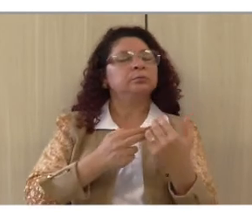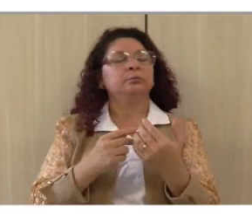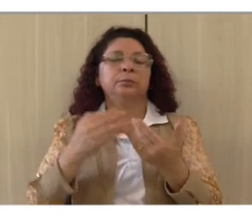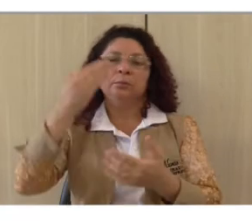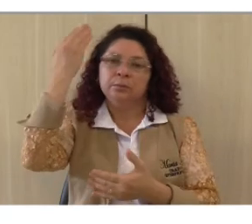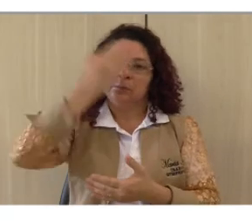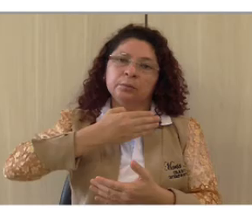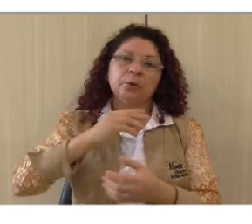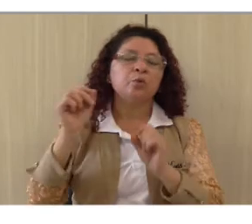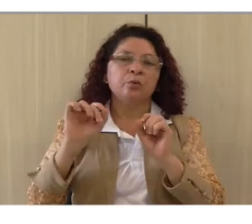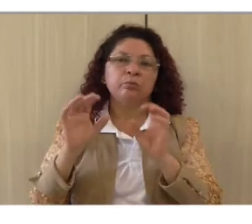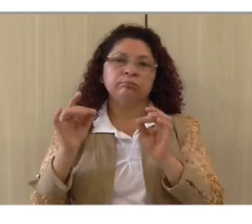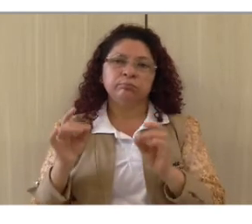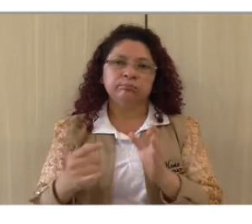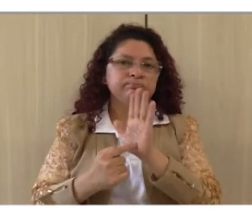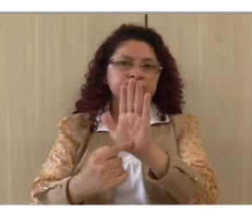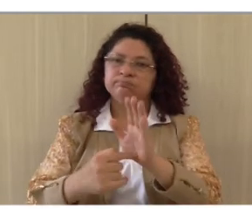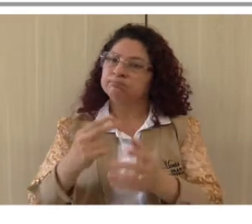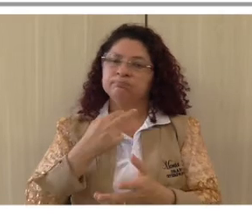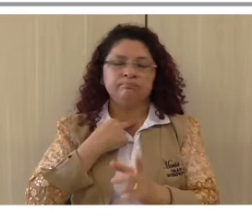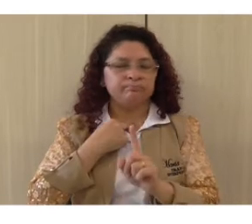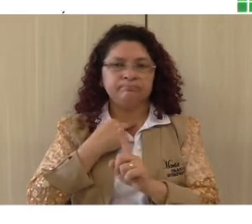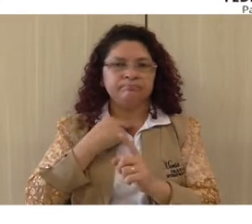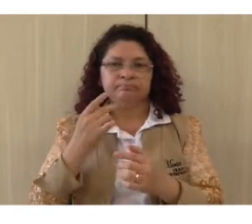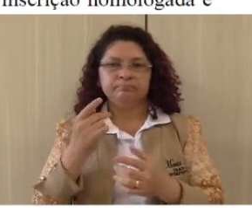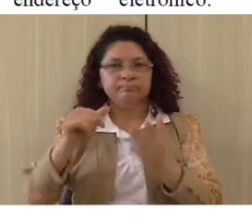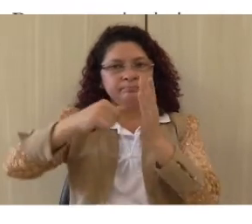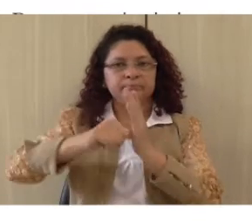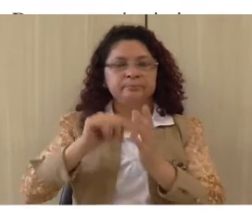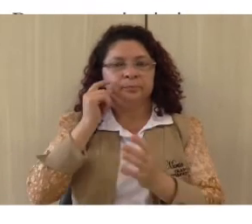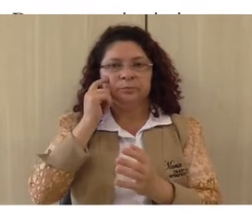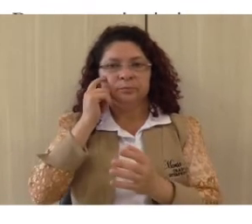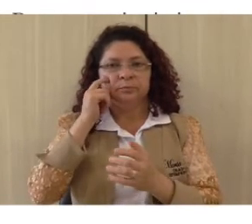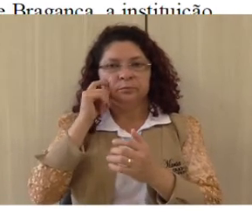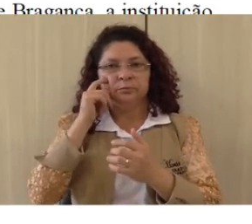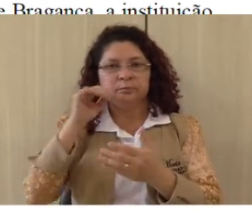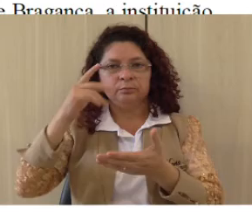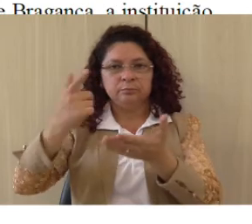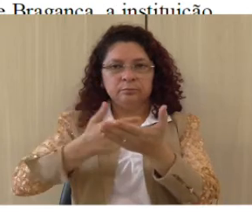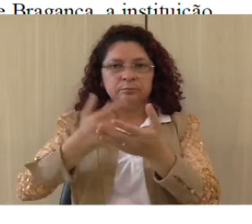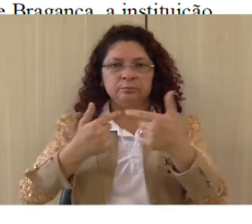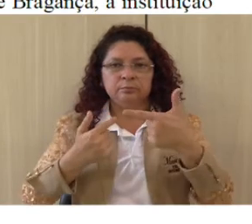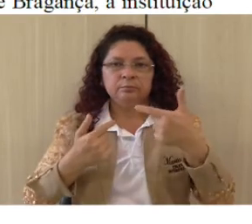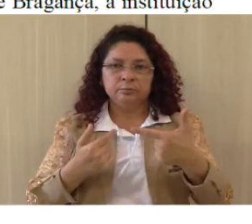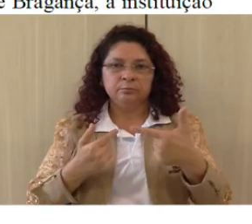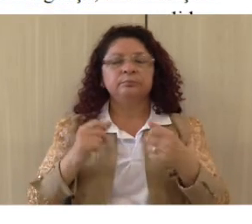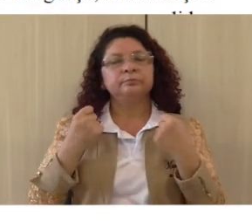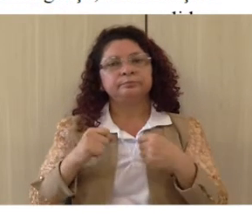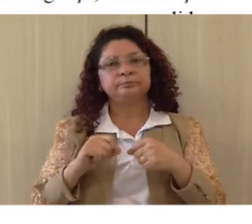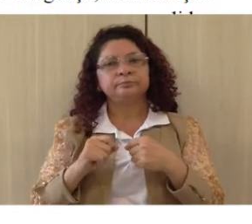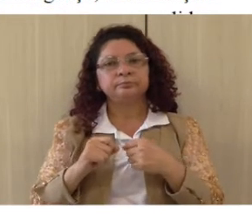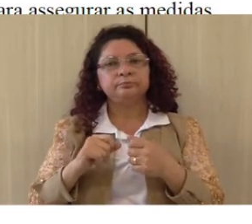constar o motivo da não apresentação da identificação. Página 12. Devendo ter